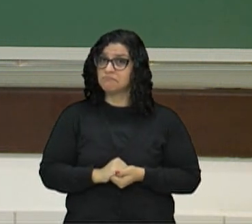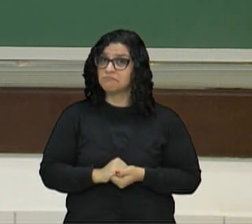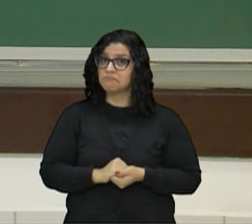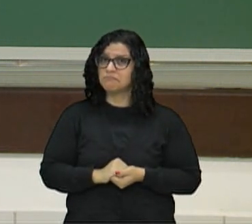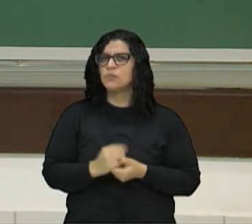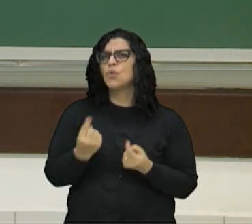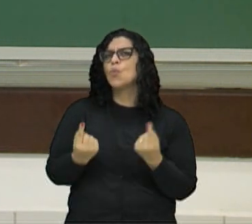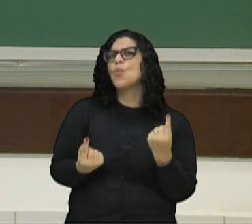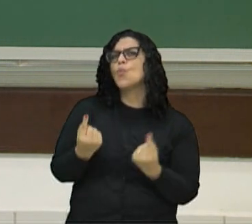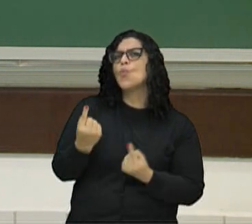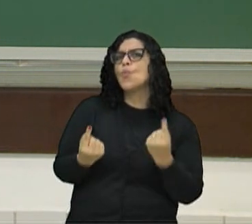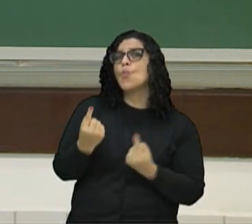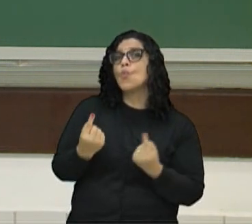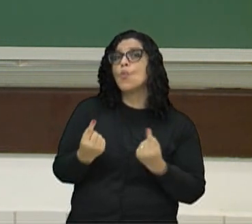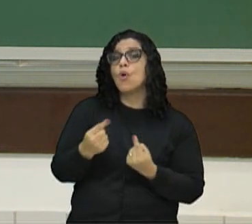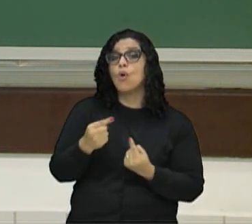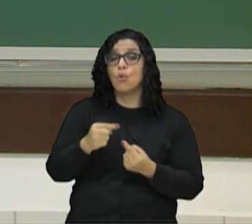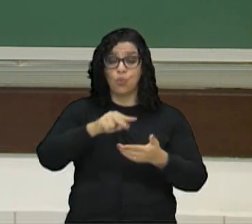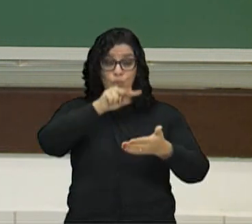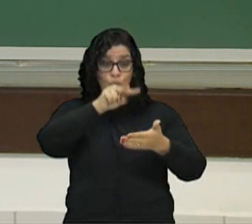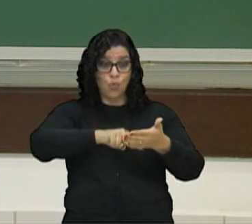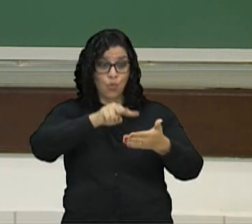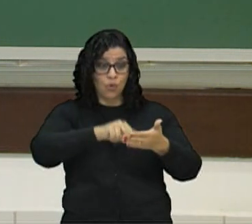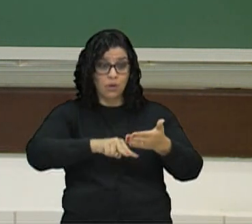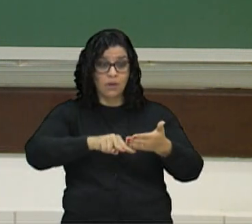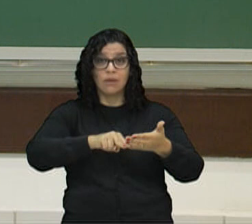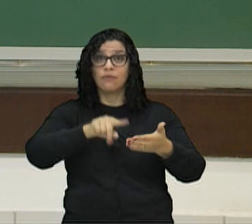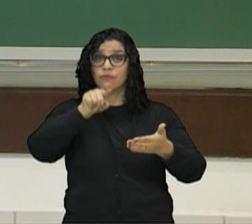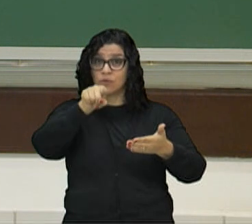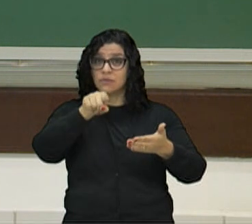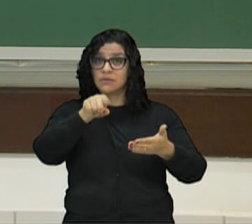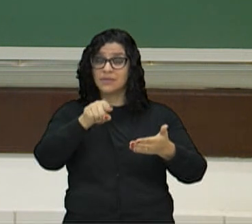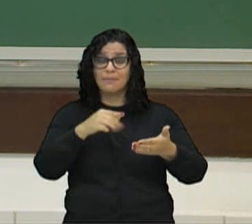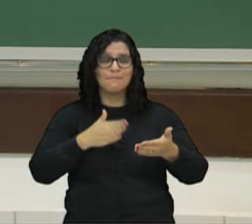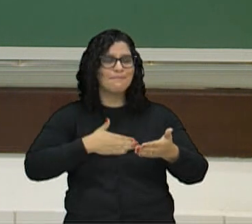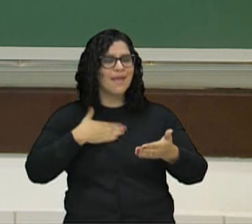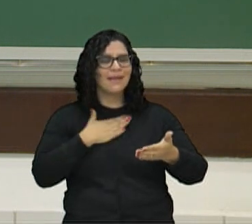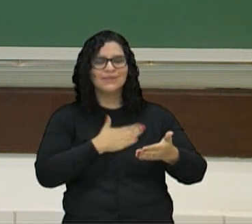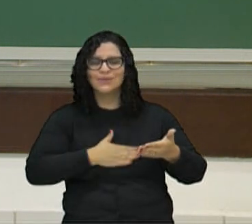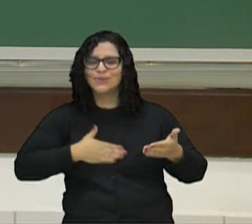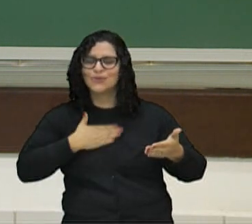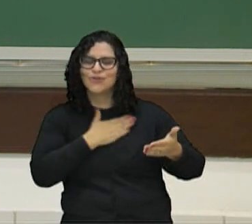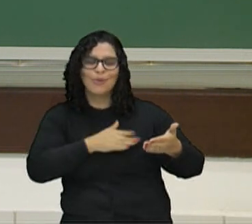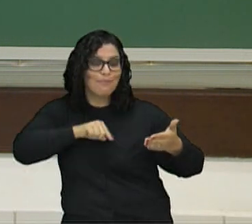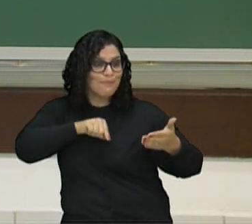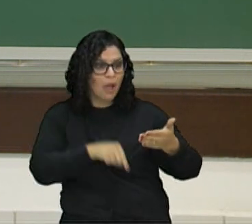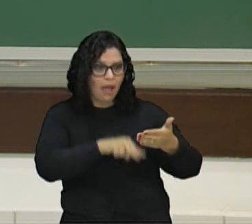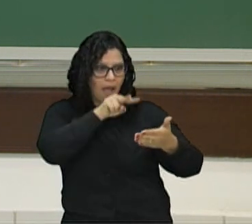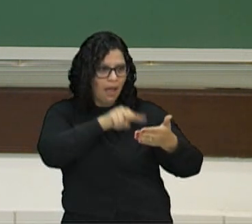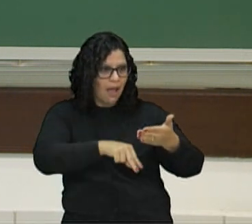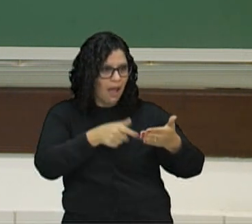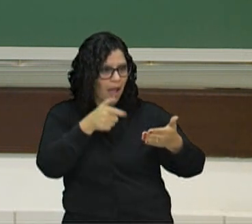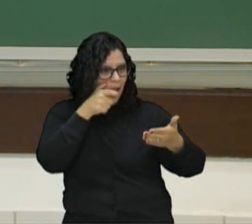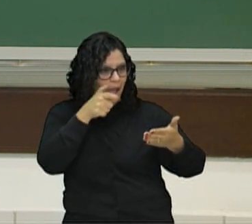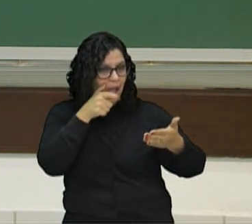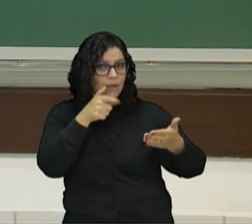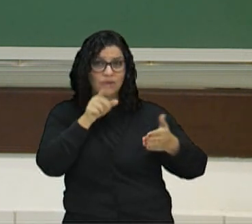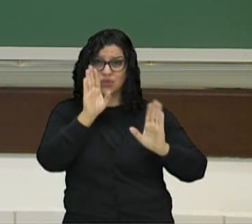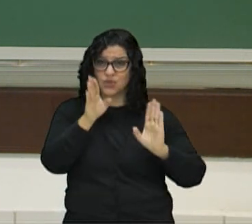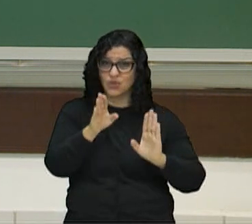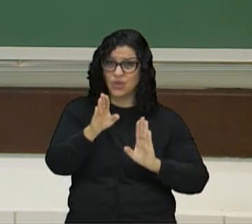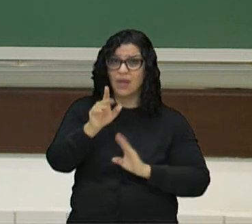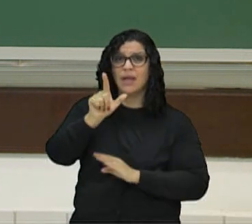Qual foi o livro que você leu e que mais gostou? Você já leu